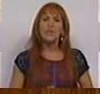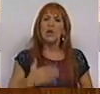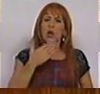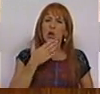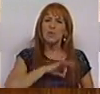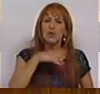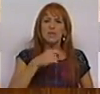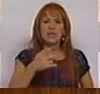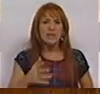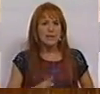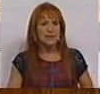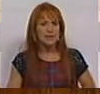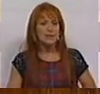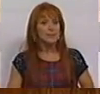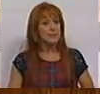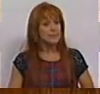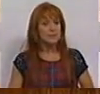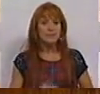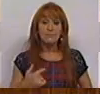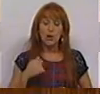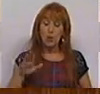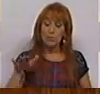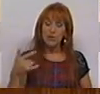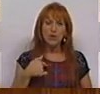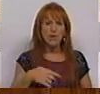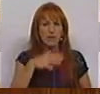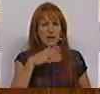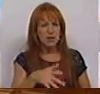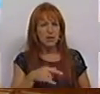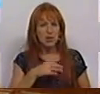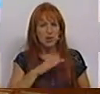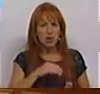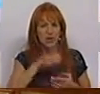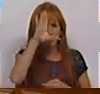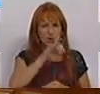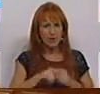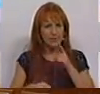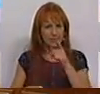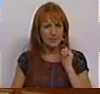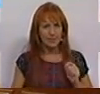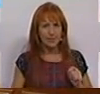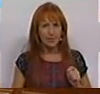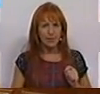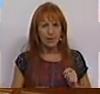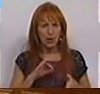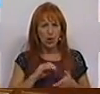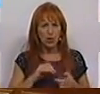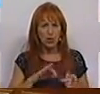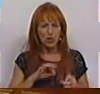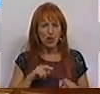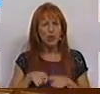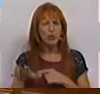Muito obrigado, Sr. Presidente. Eu, em primeiro lugar, gostaria de dizer ao Sr. Secretário de Estado e ao Sr. Deputado do